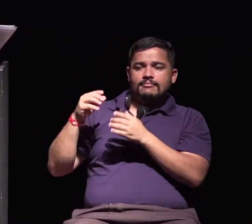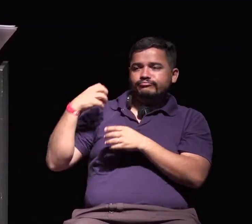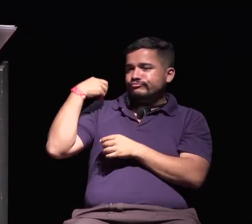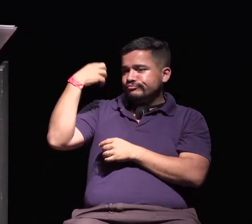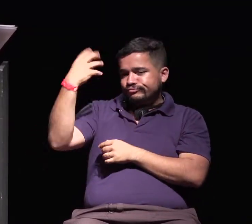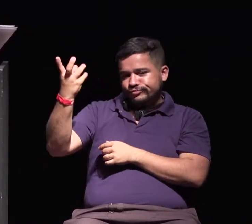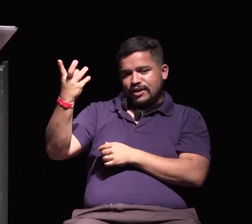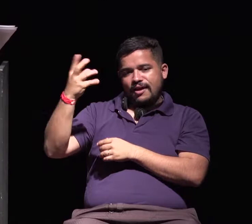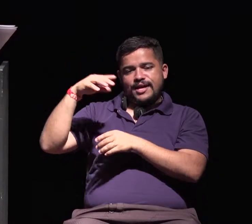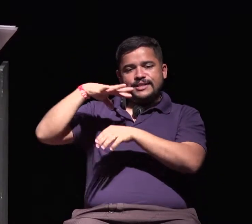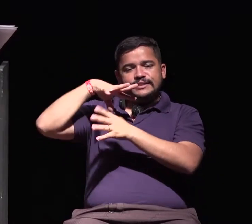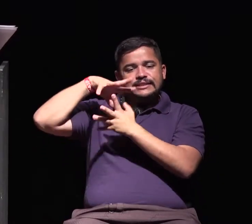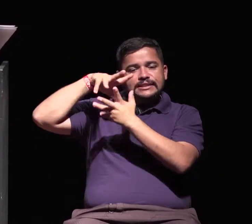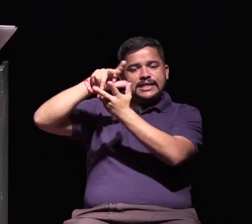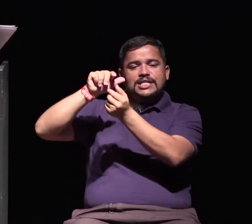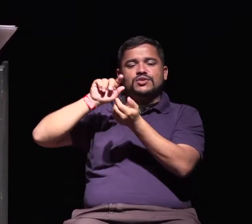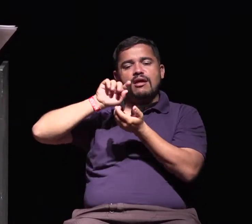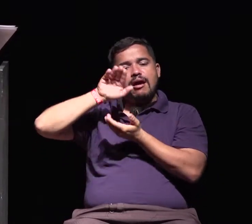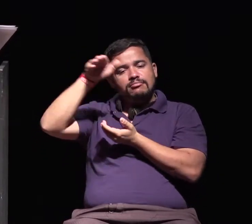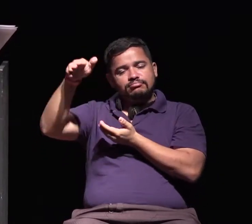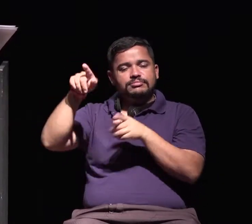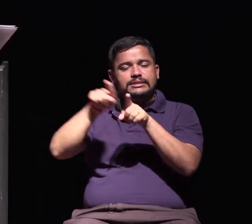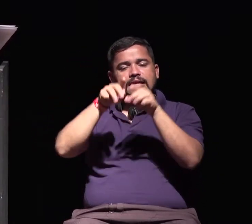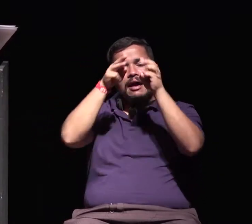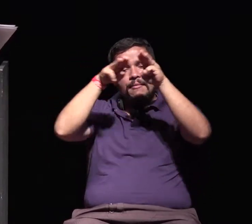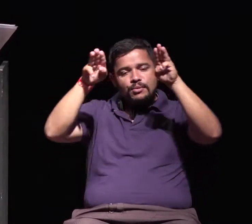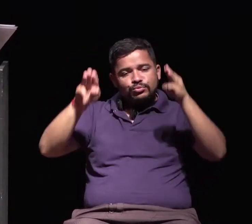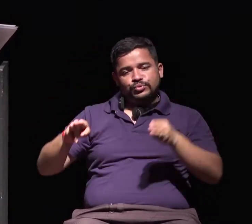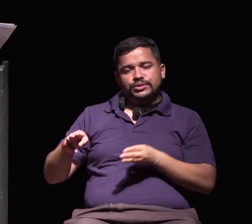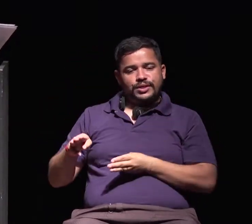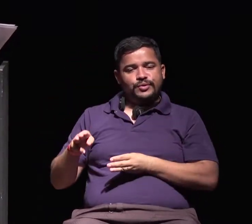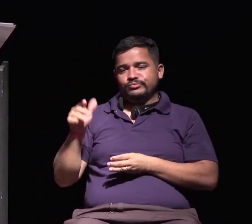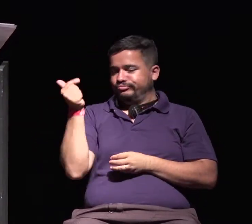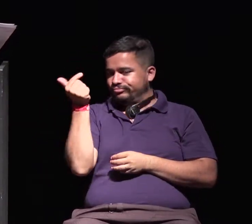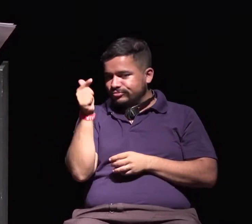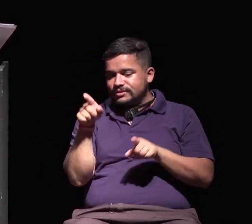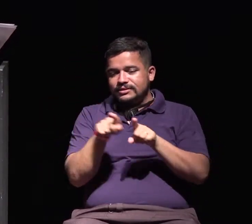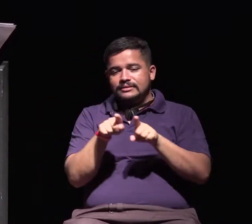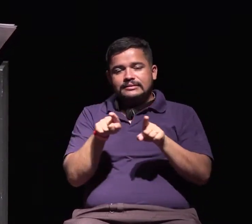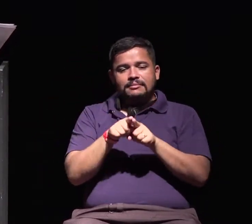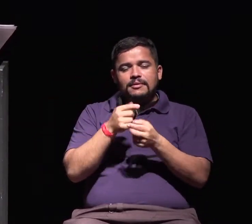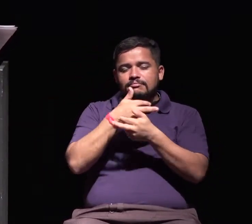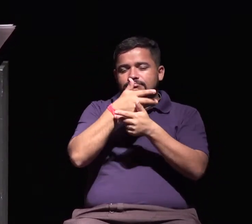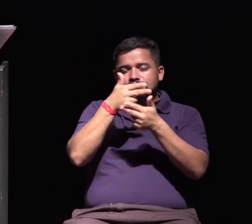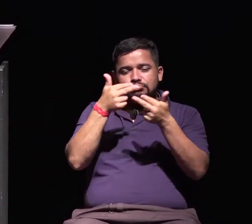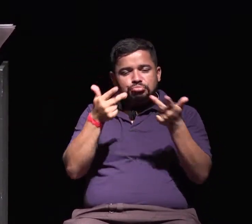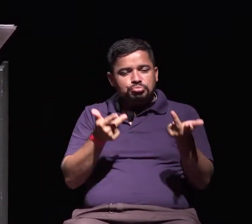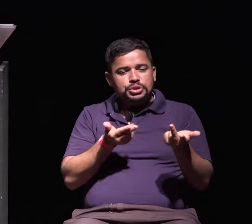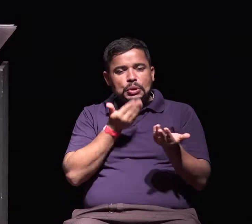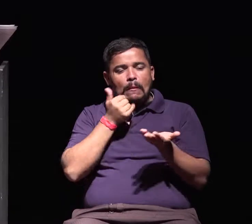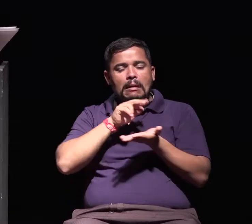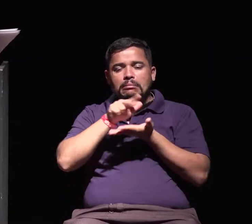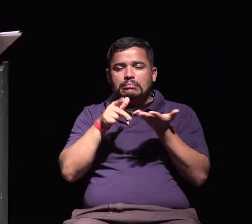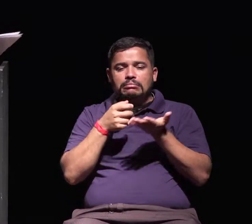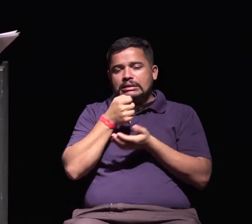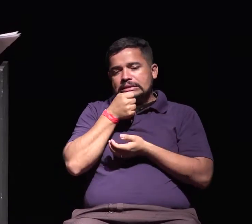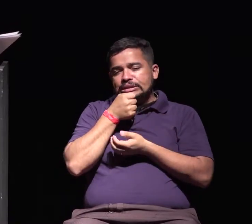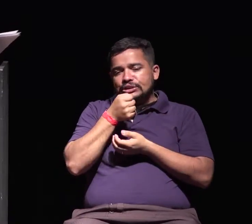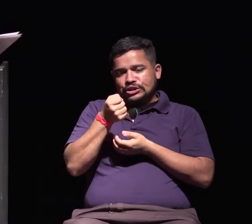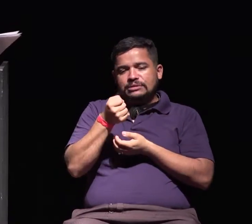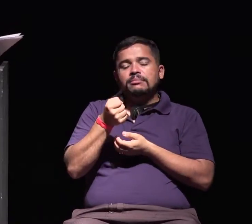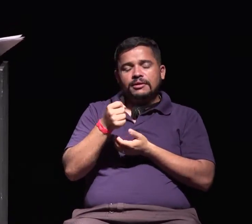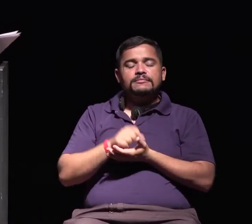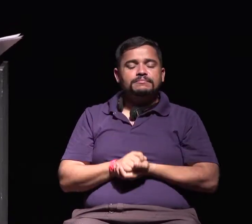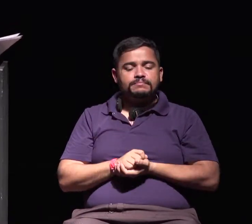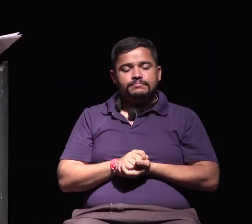jamais realizadas e uma estreia num museu inexistente e um coquetel aparentemente regado a champanhe cara. Eu